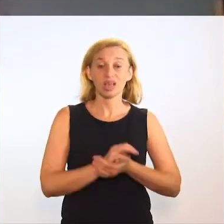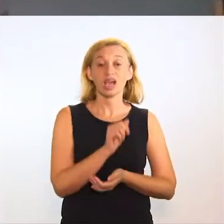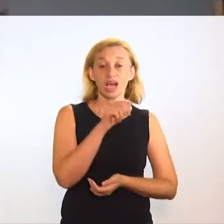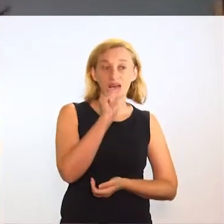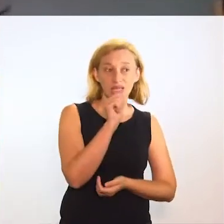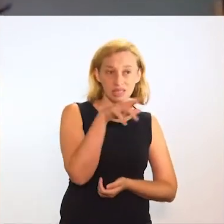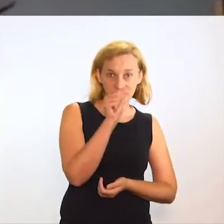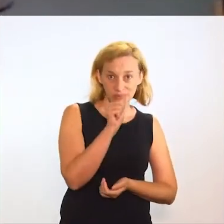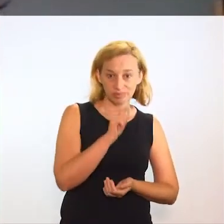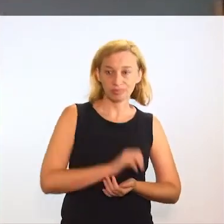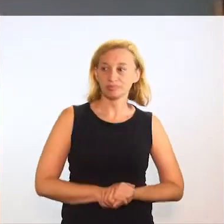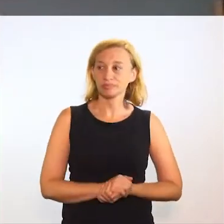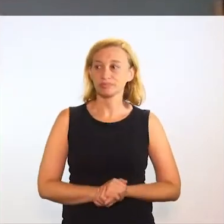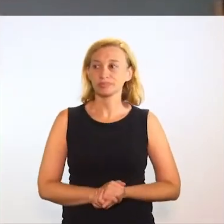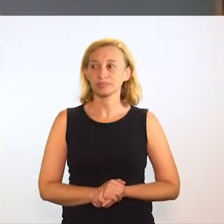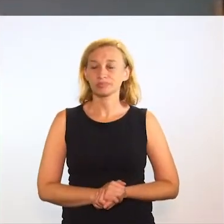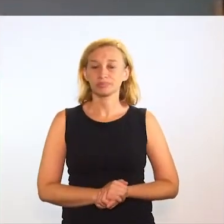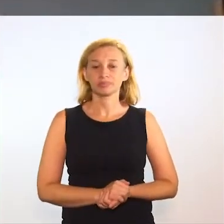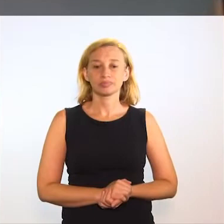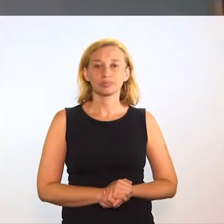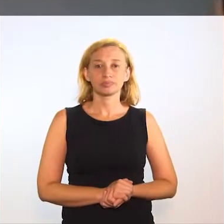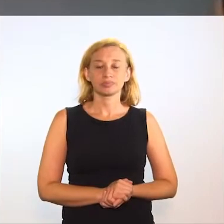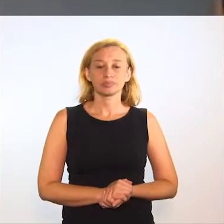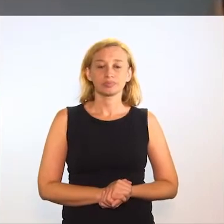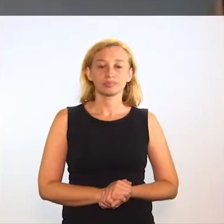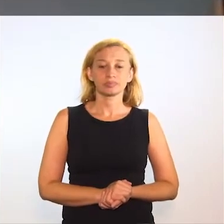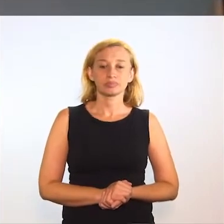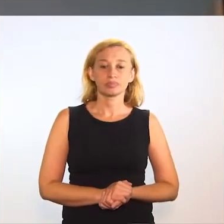essa nossa fala. Ana?